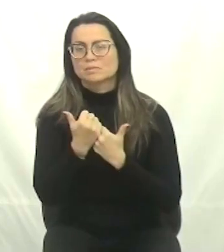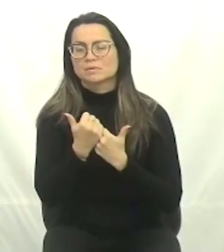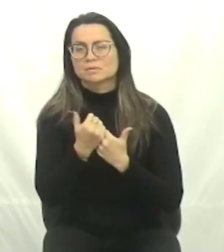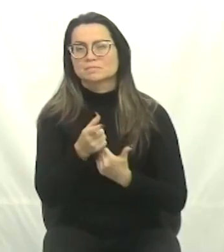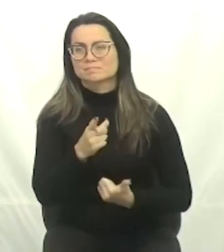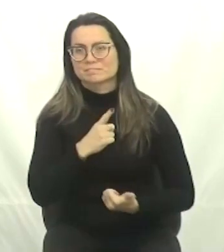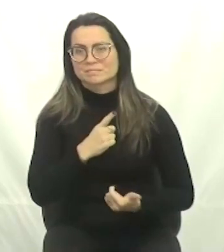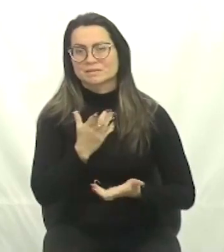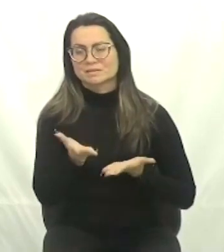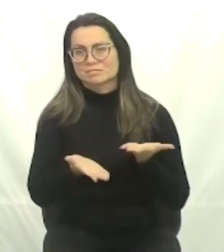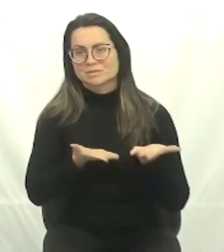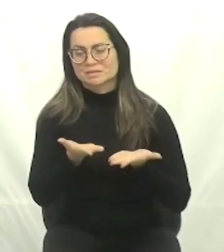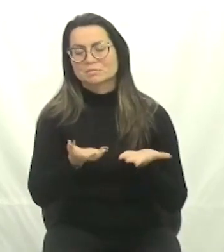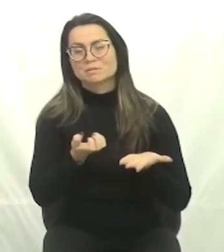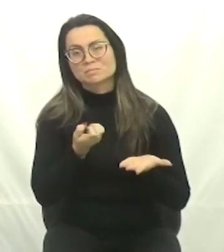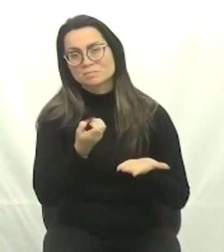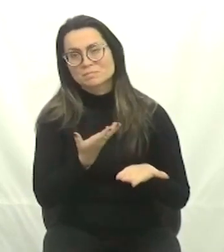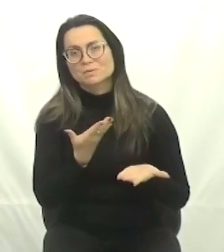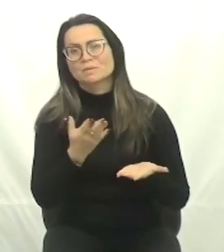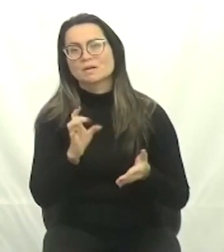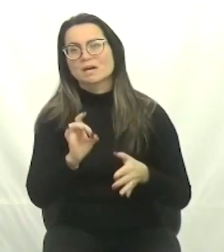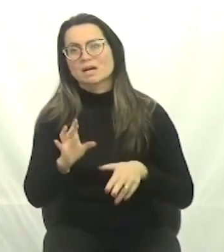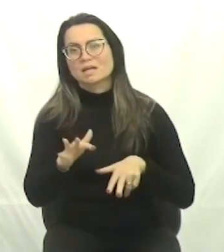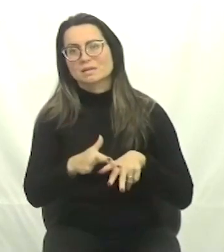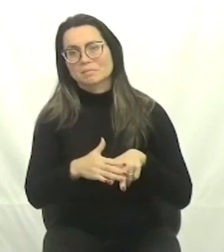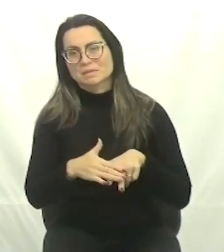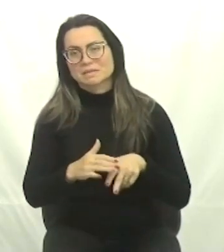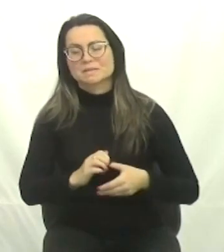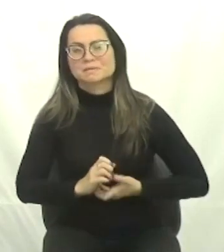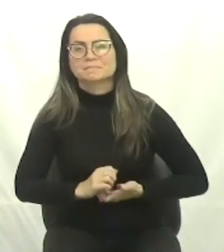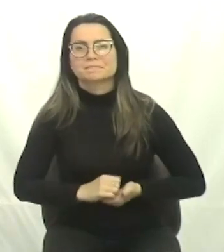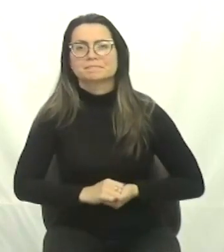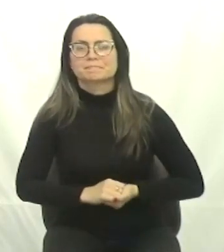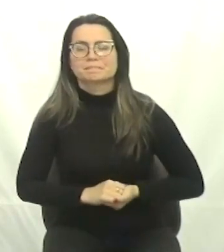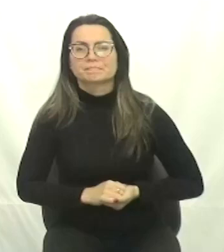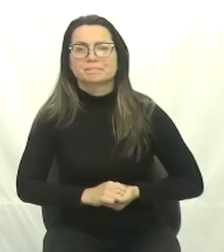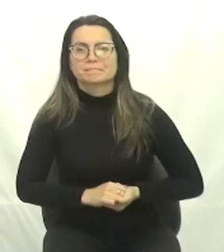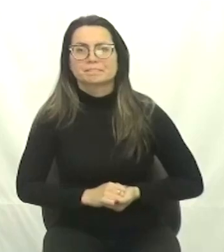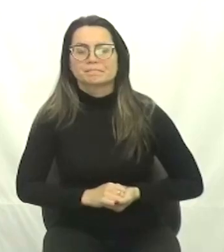atendimento de qualidade aos pacientes que eu procuro.